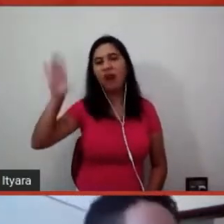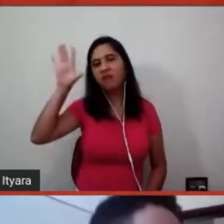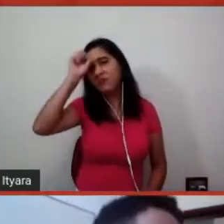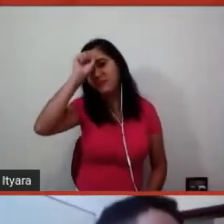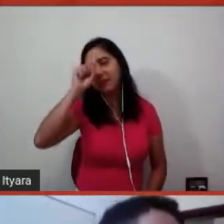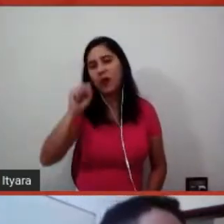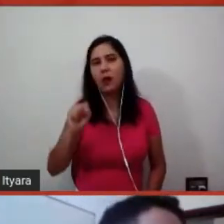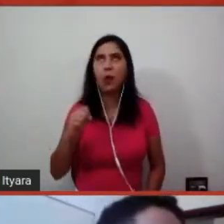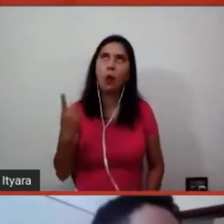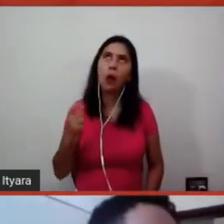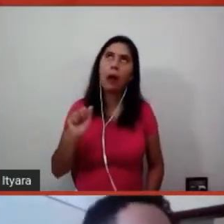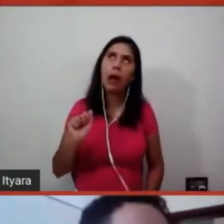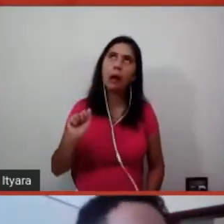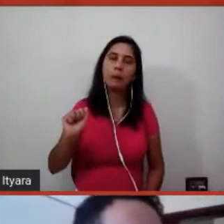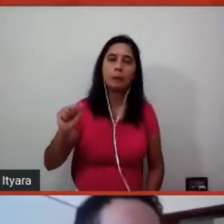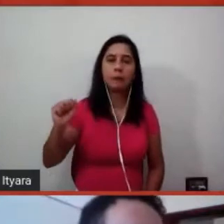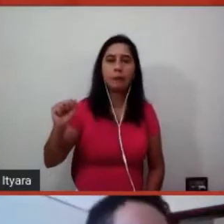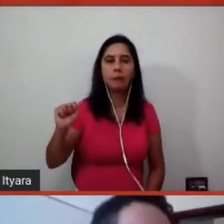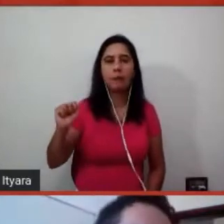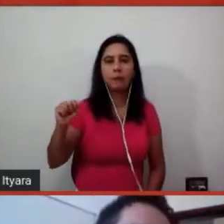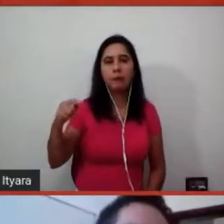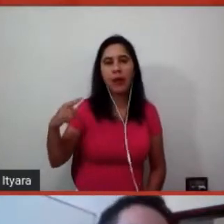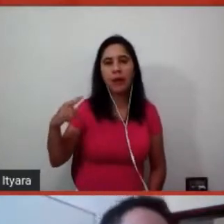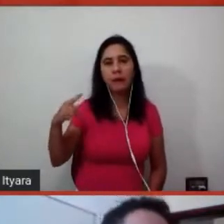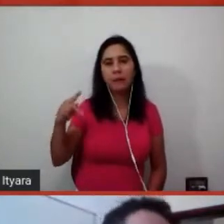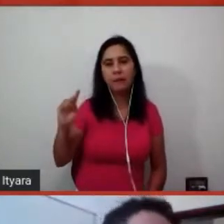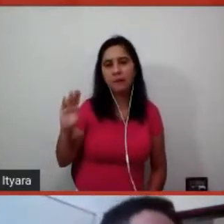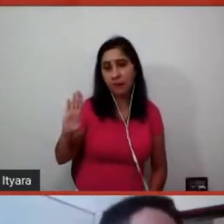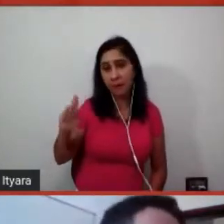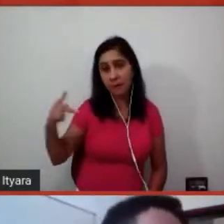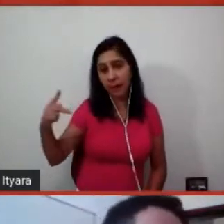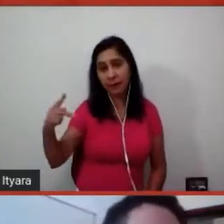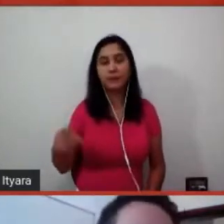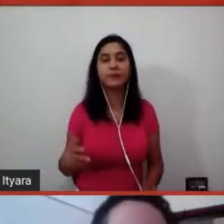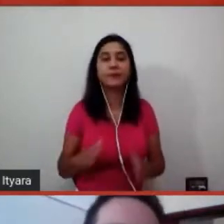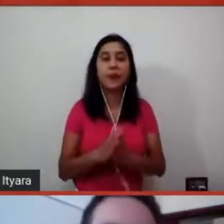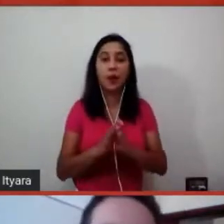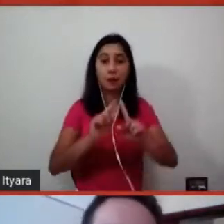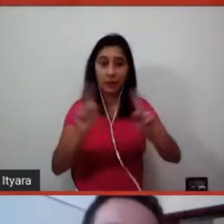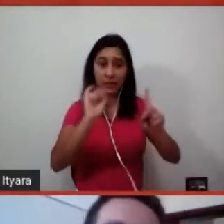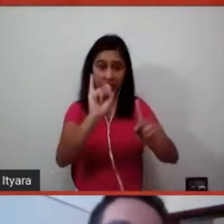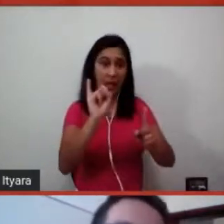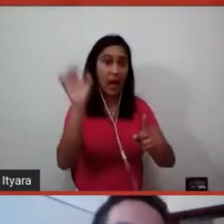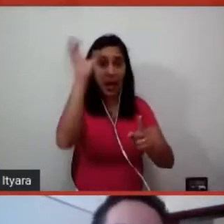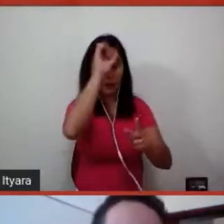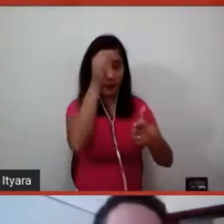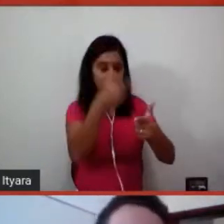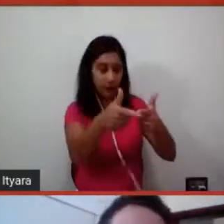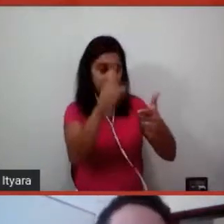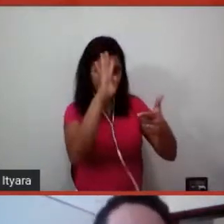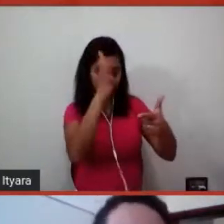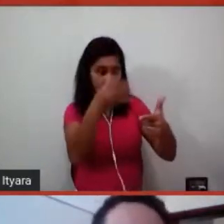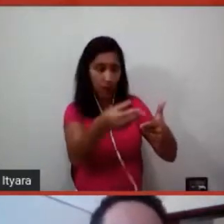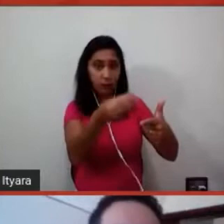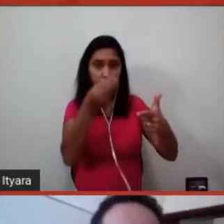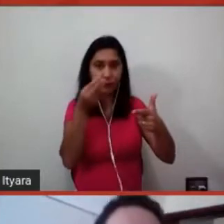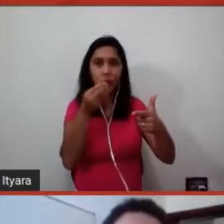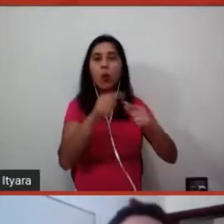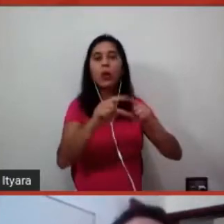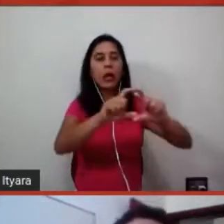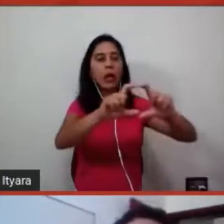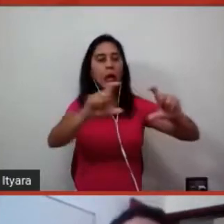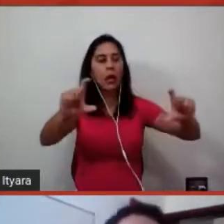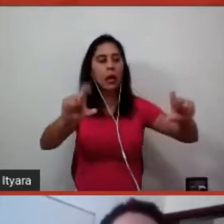ABP, como vocês preferirem, né? O disparador da aprendizagem baseada em problemas é o que nós chamamos de situação-problema, que é